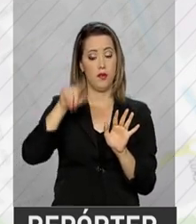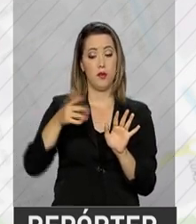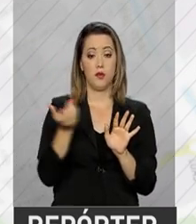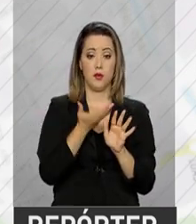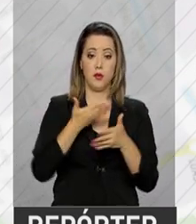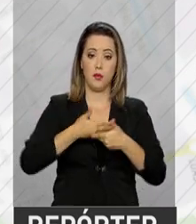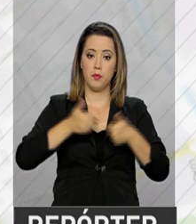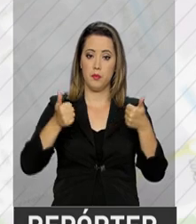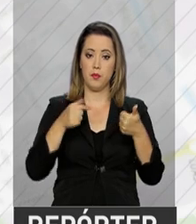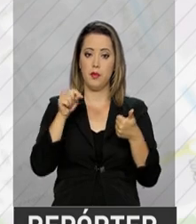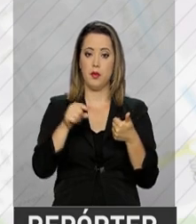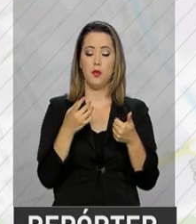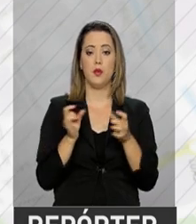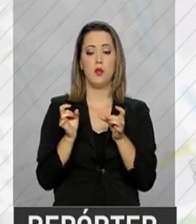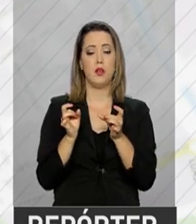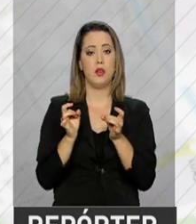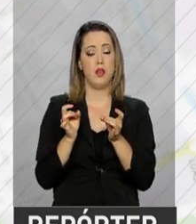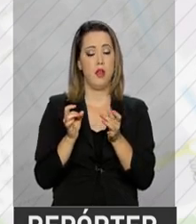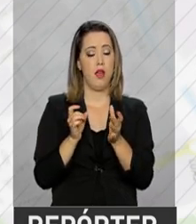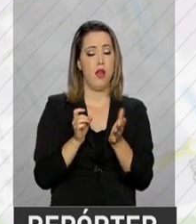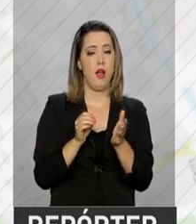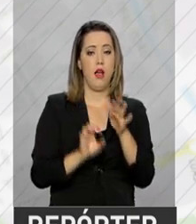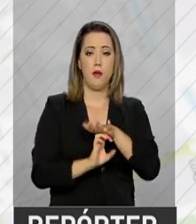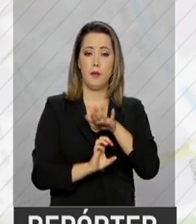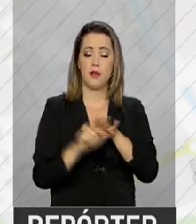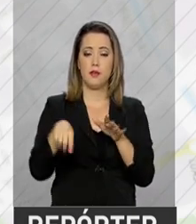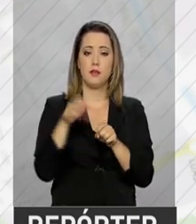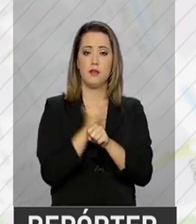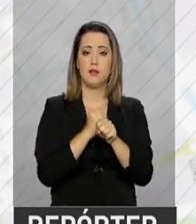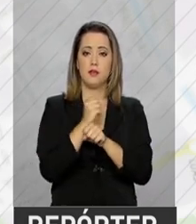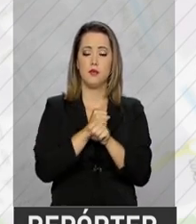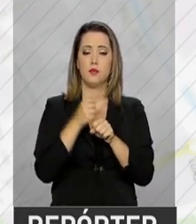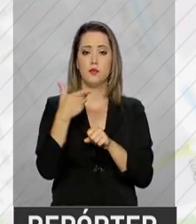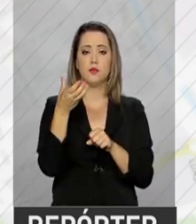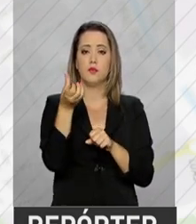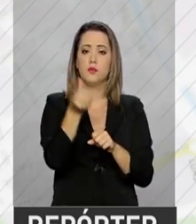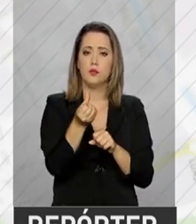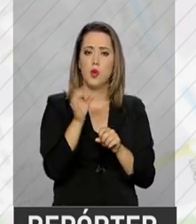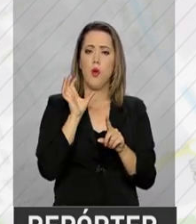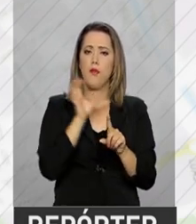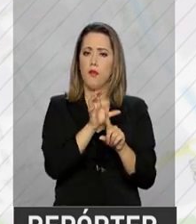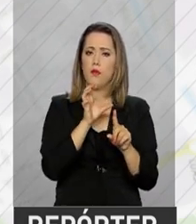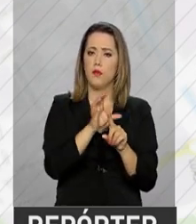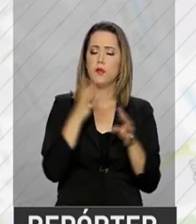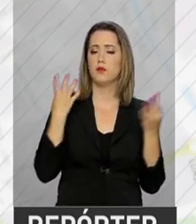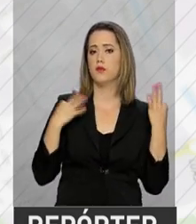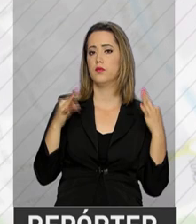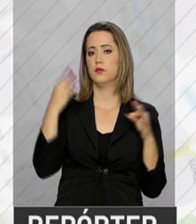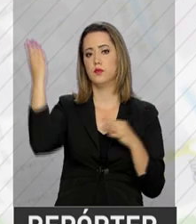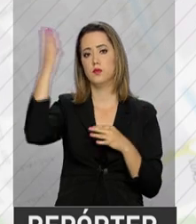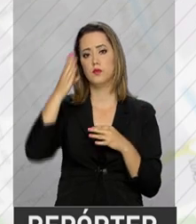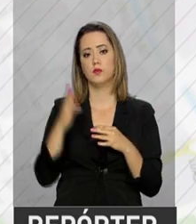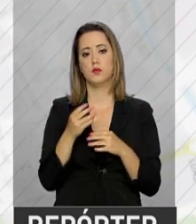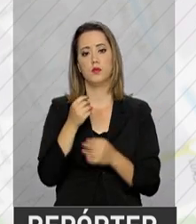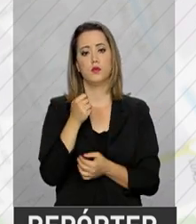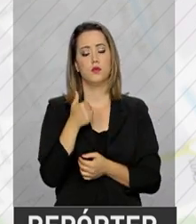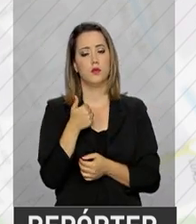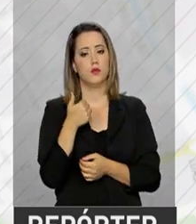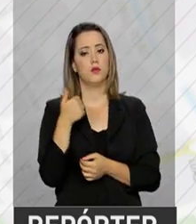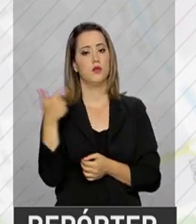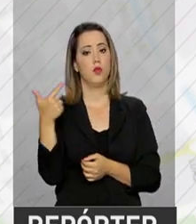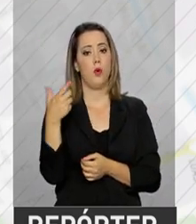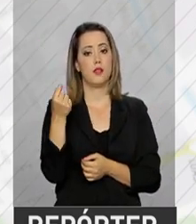ampliar os negócios este ano. Em 2016, o impacto econômico direto do turismo no Brasil foi de quase